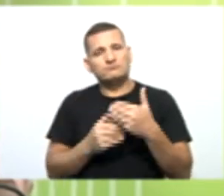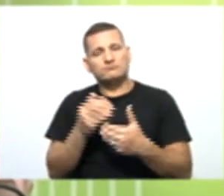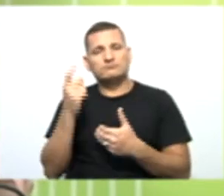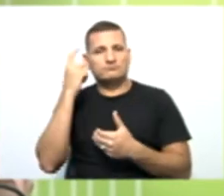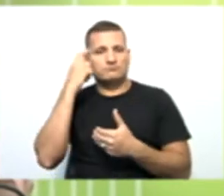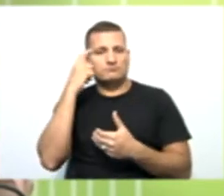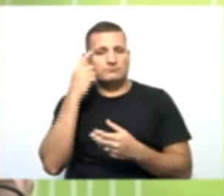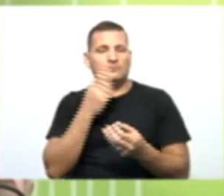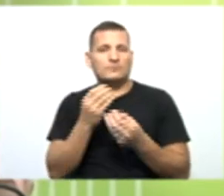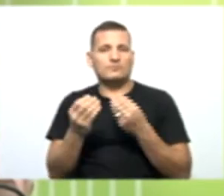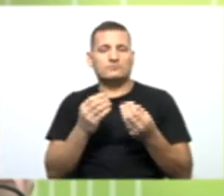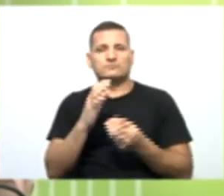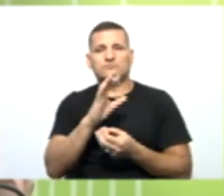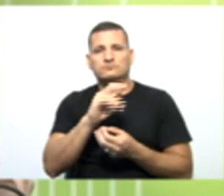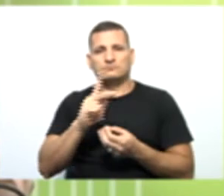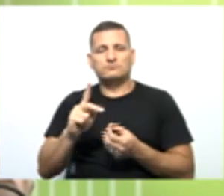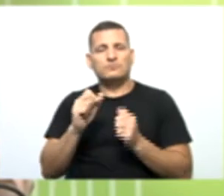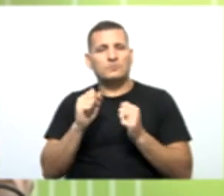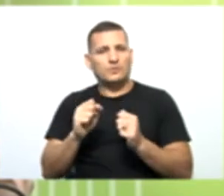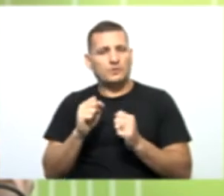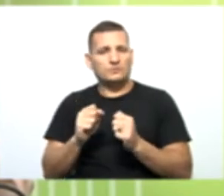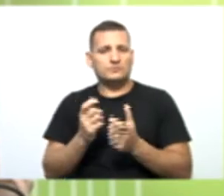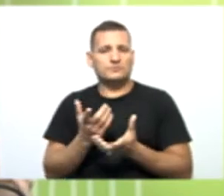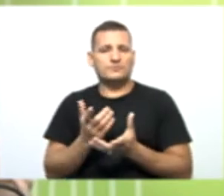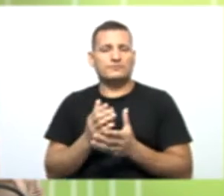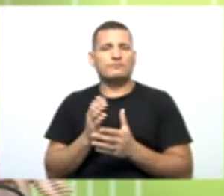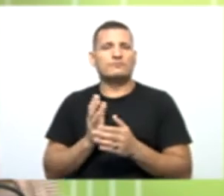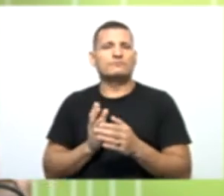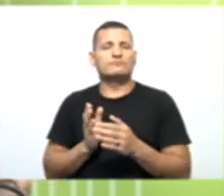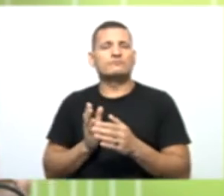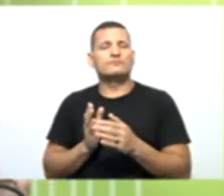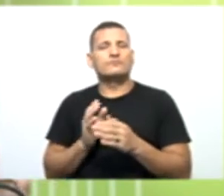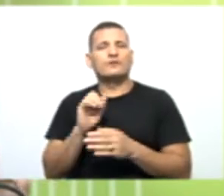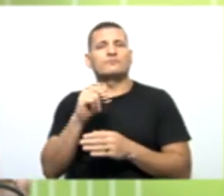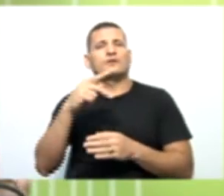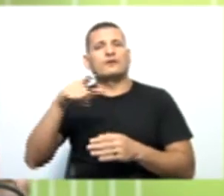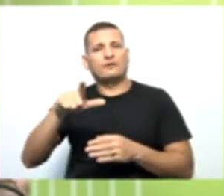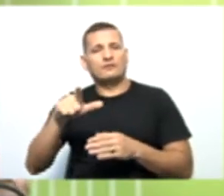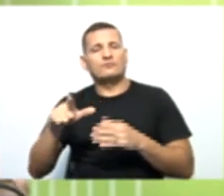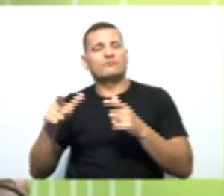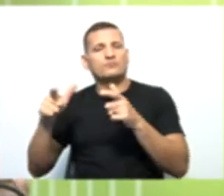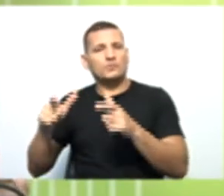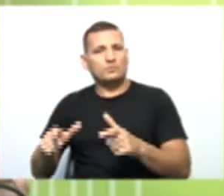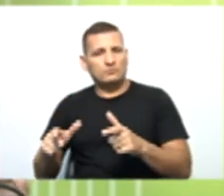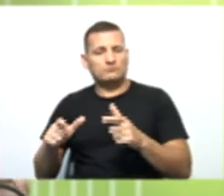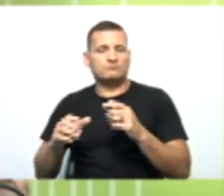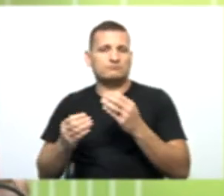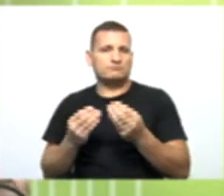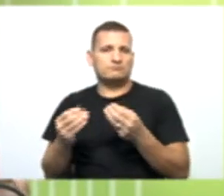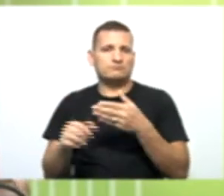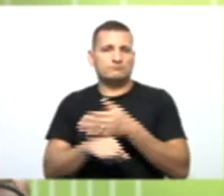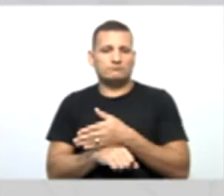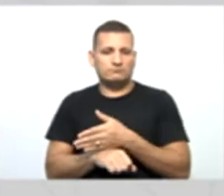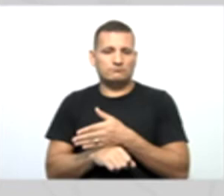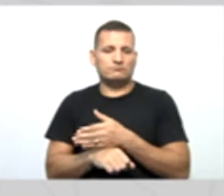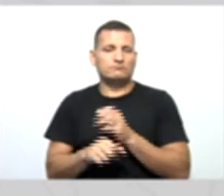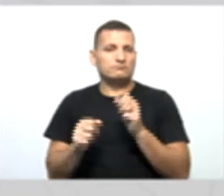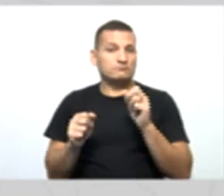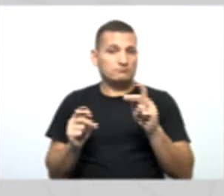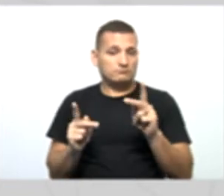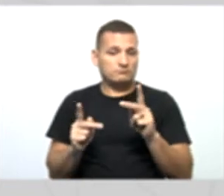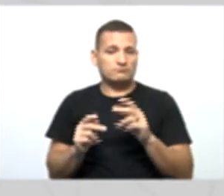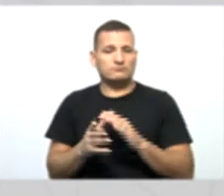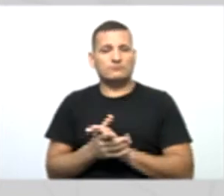pensar como a cooperativa pode participar do arranjo produtivo local, ok? A gente vai então